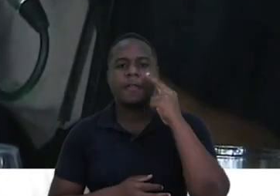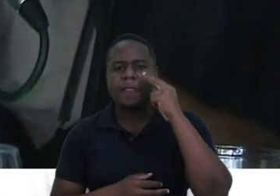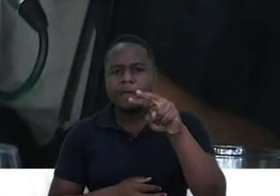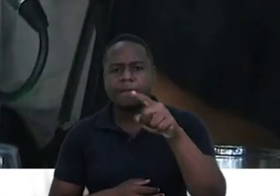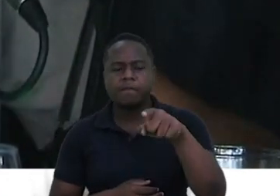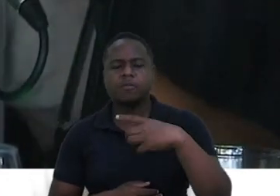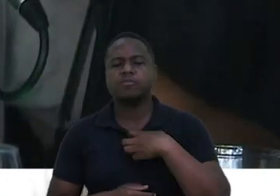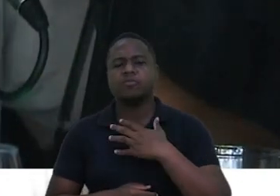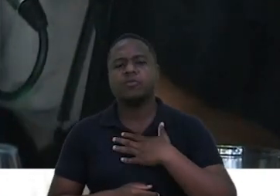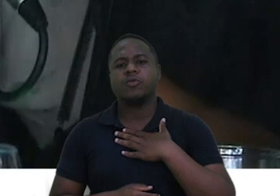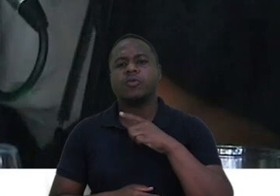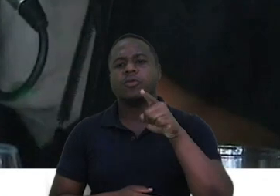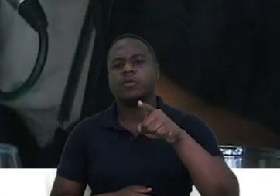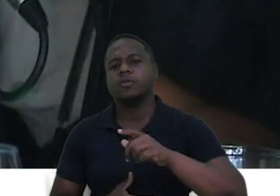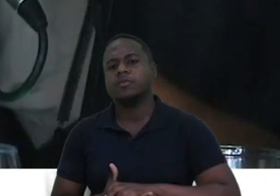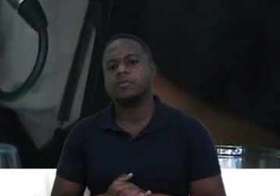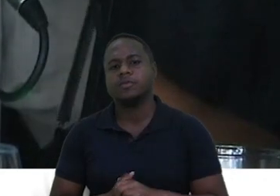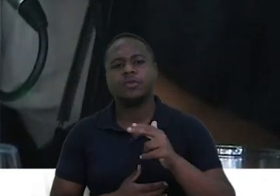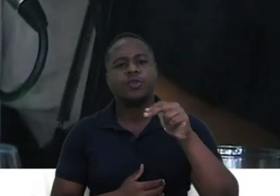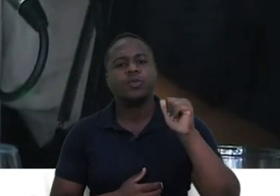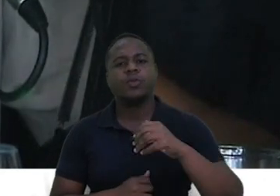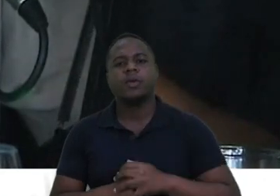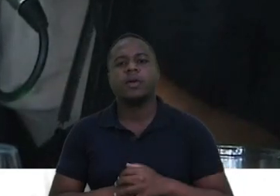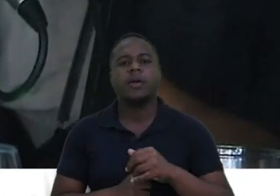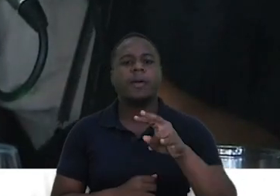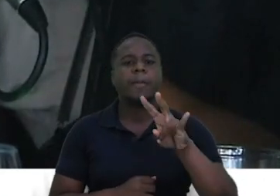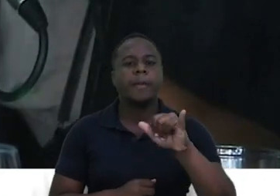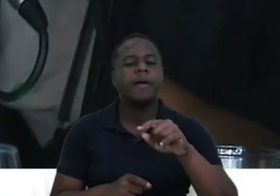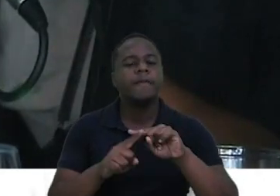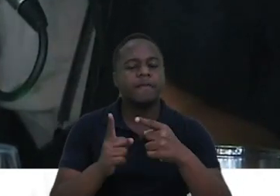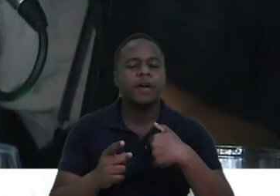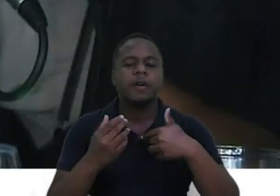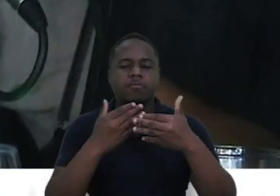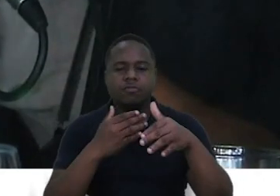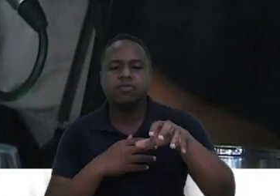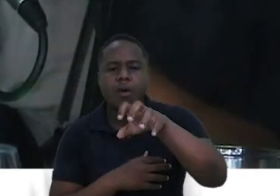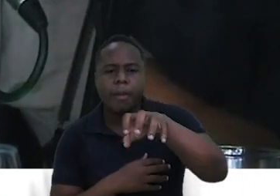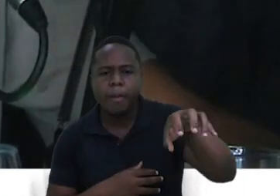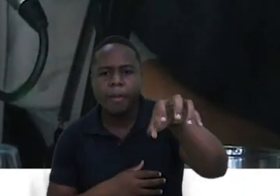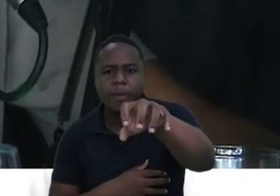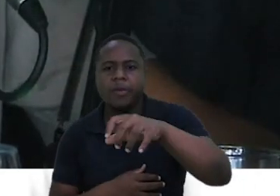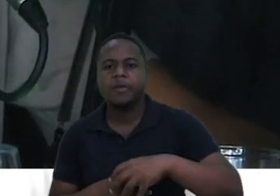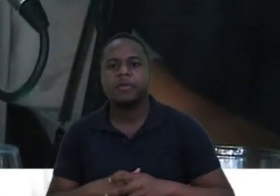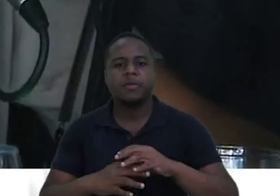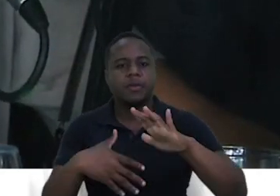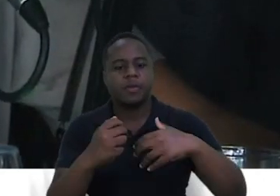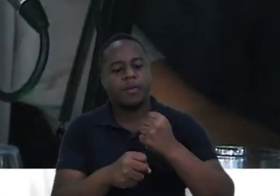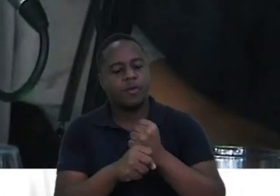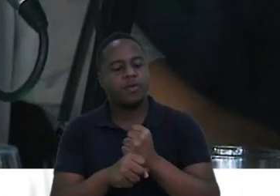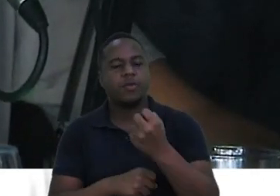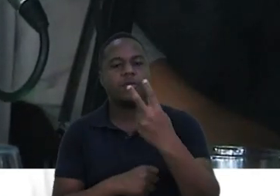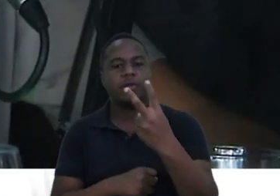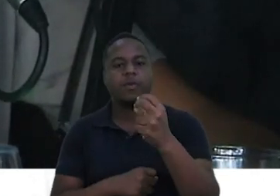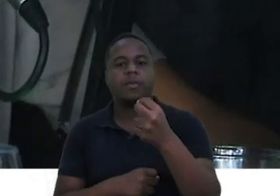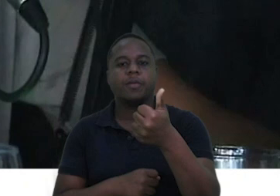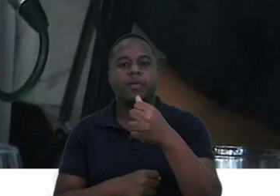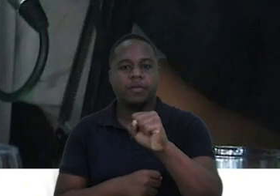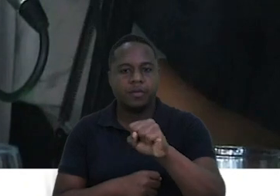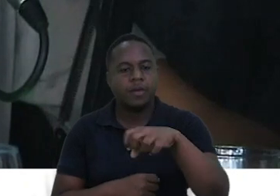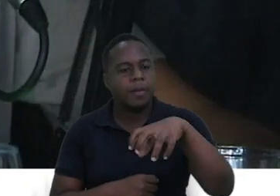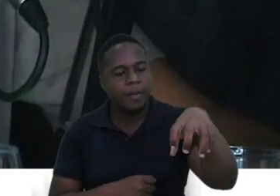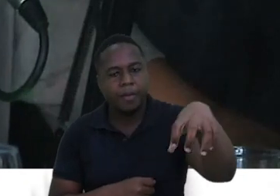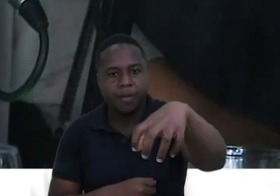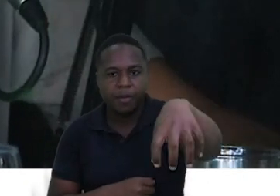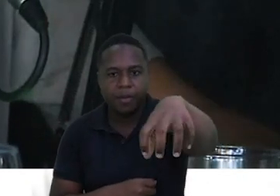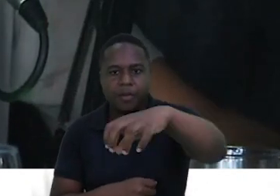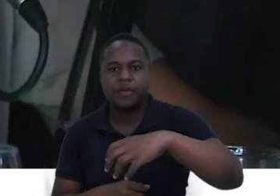alguma forma e falou: vou produzir, nunca fiz isso, mas vou produzir uma turnê pra você aqui. E graças a Deus, desde 2018 pra cá,